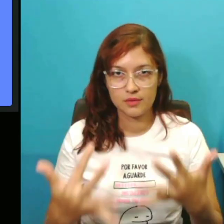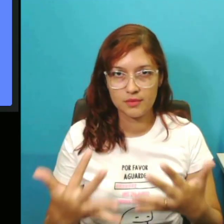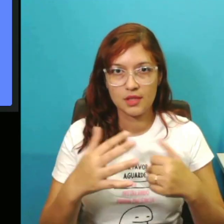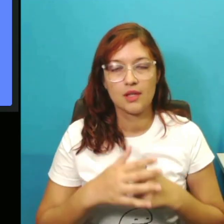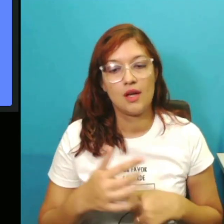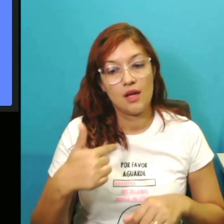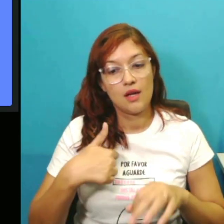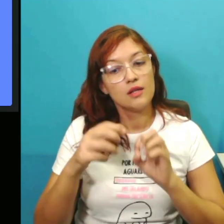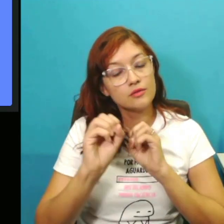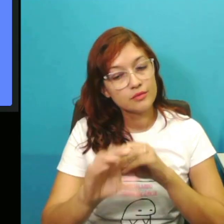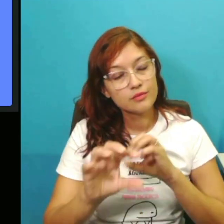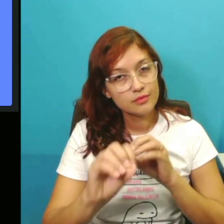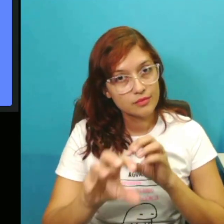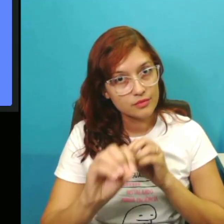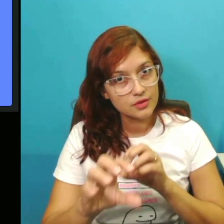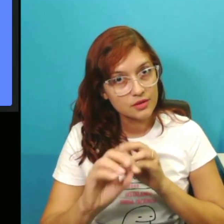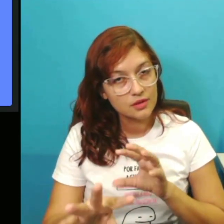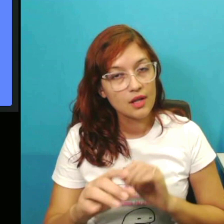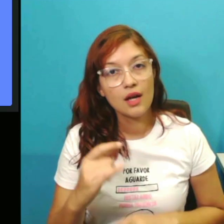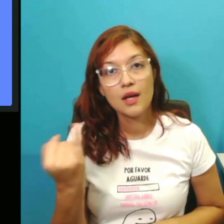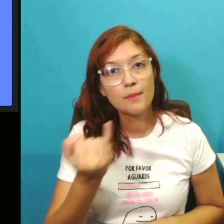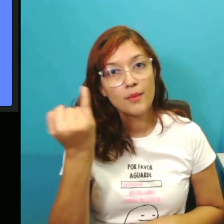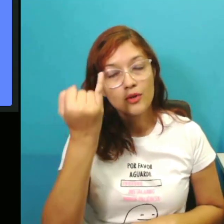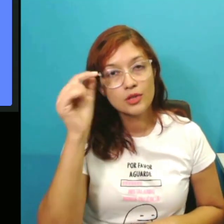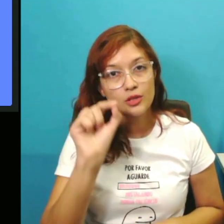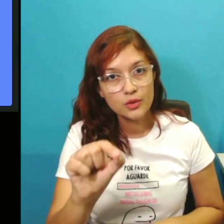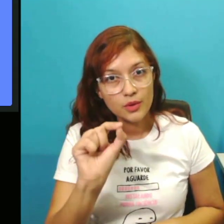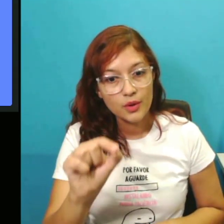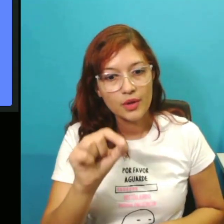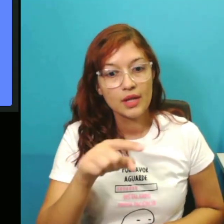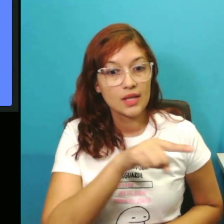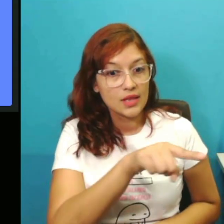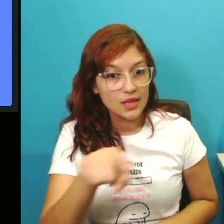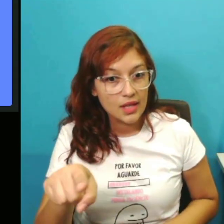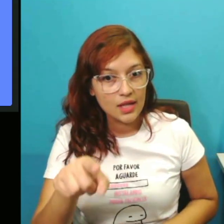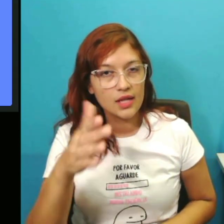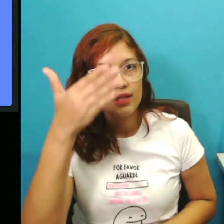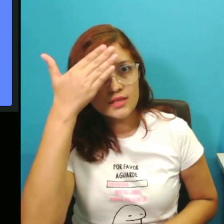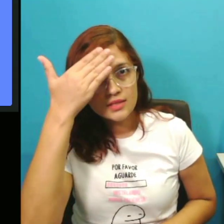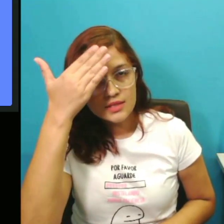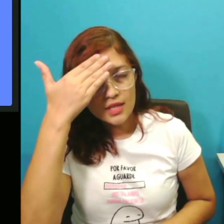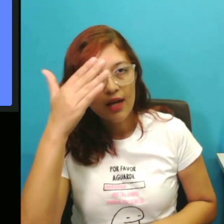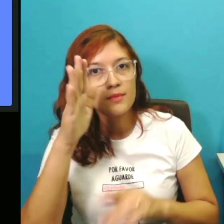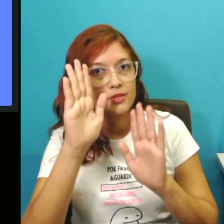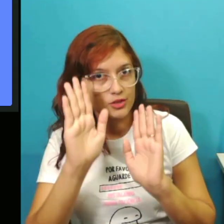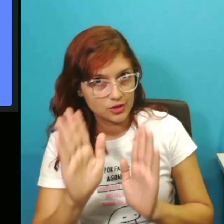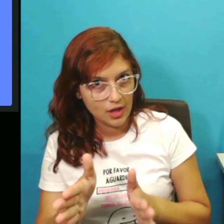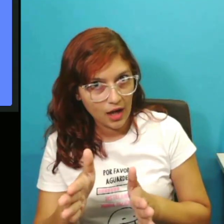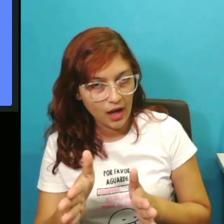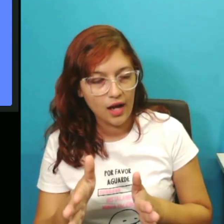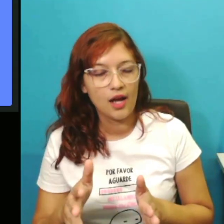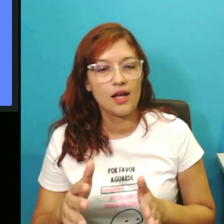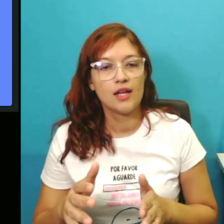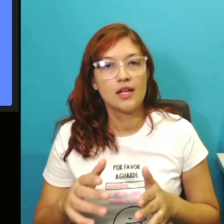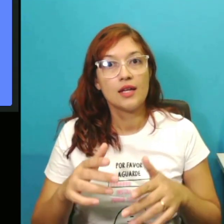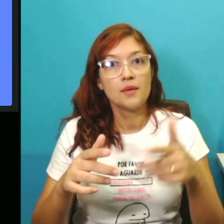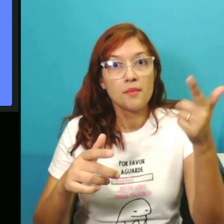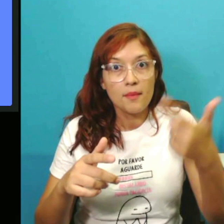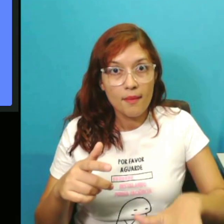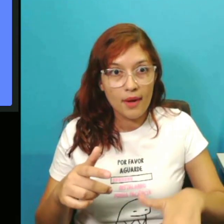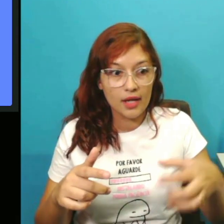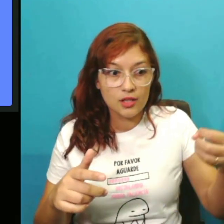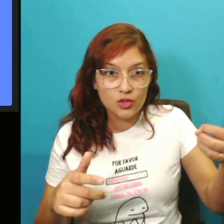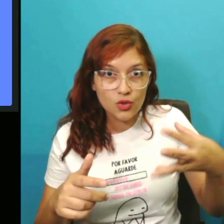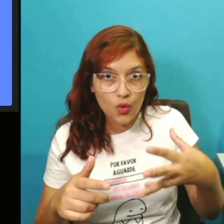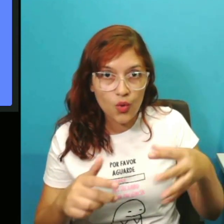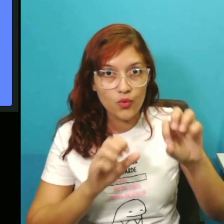porque eles falam a respeito do ensino, no qual é importante saber o que os alunos já têm